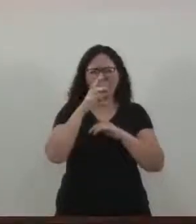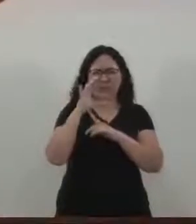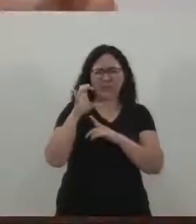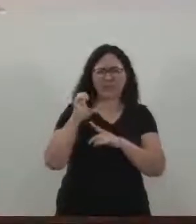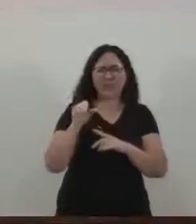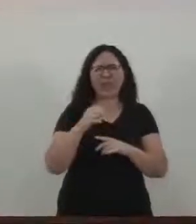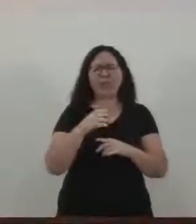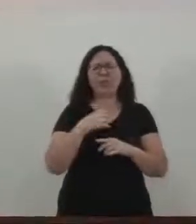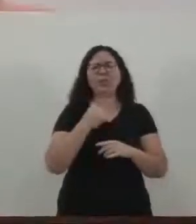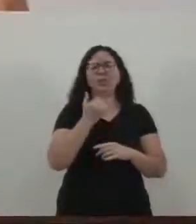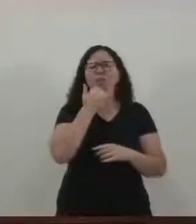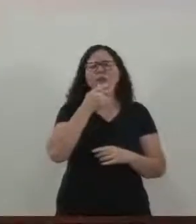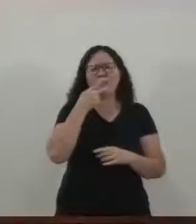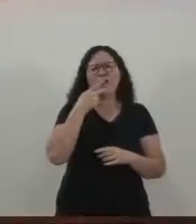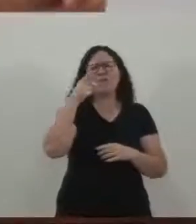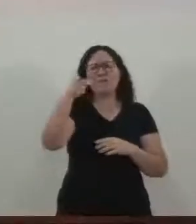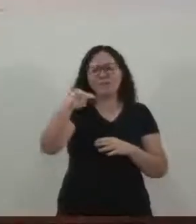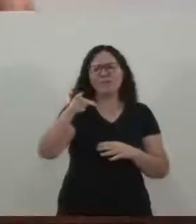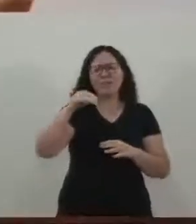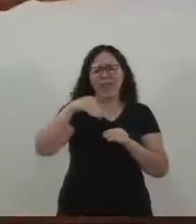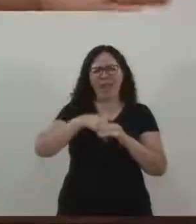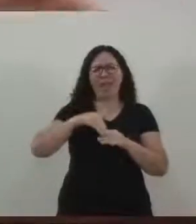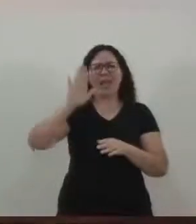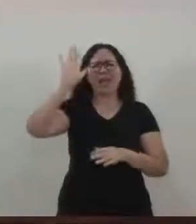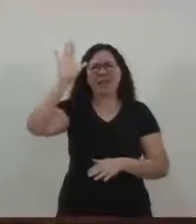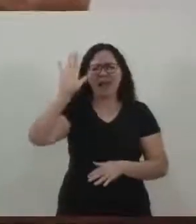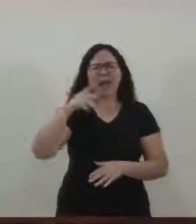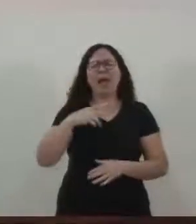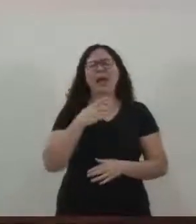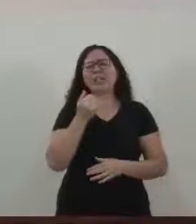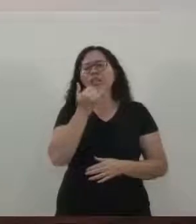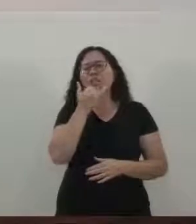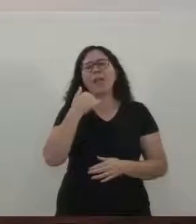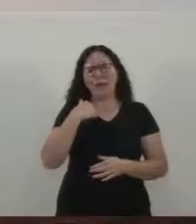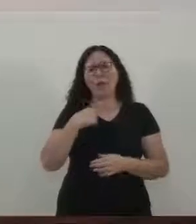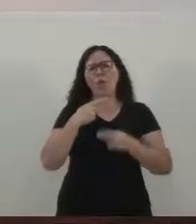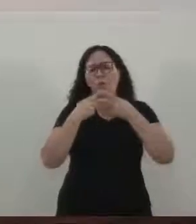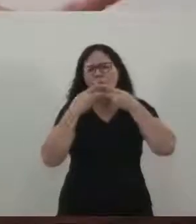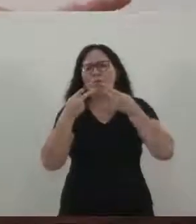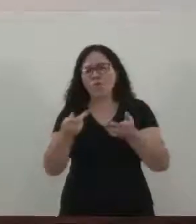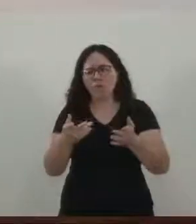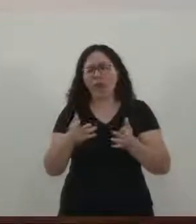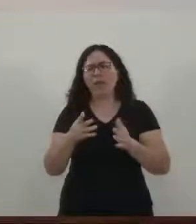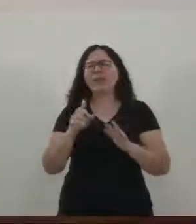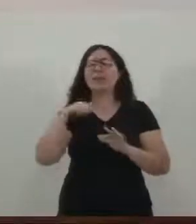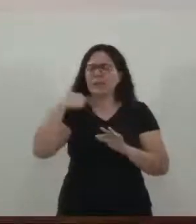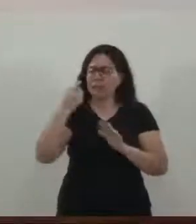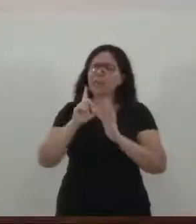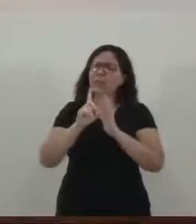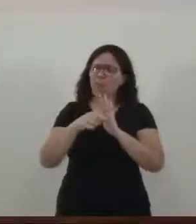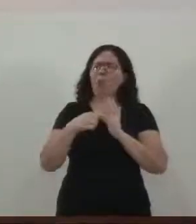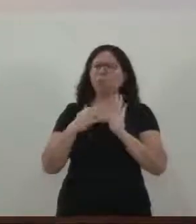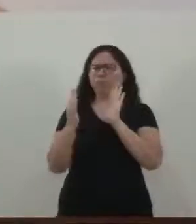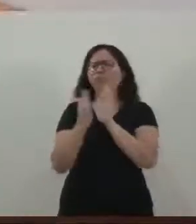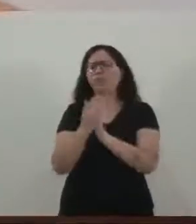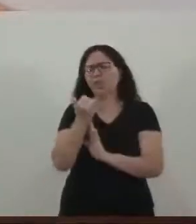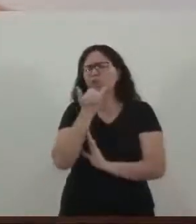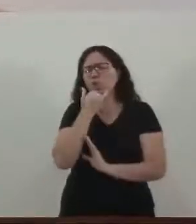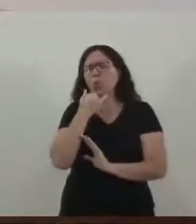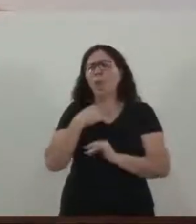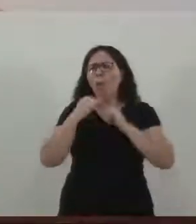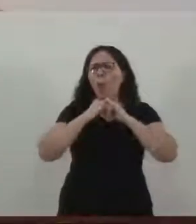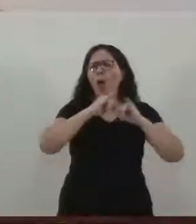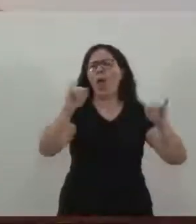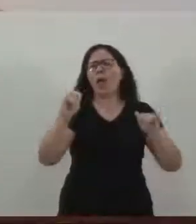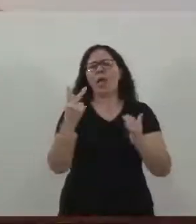desculpei com você depois, fui lá e me retratei. Marcelo, desculpa, cara, pensei que você tivesse sido candidato. E assim faço, né? Agora, quando a gente dá uma informação